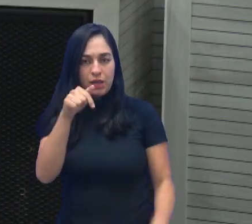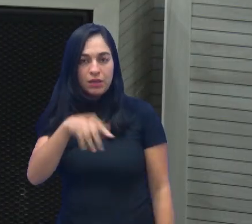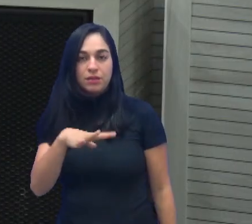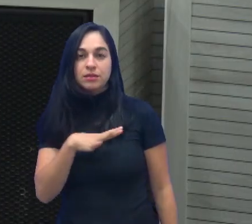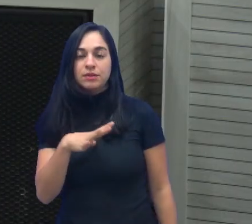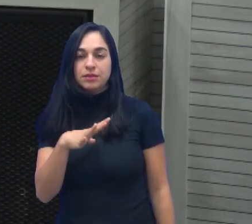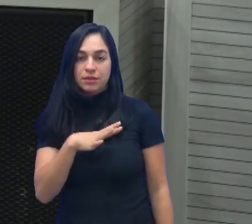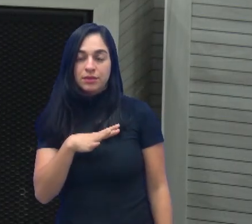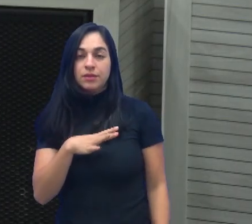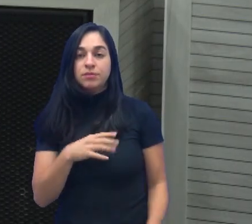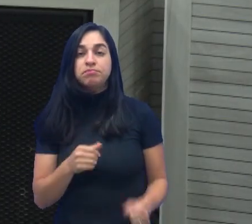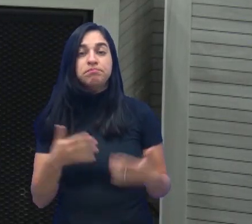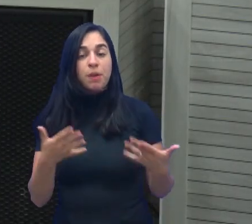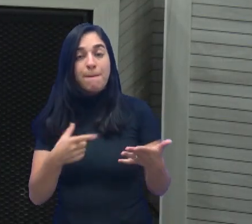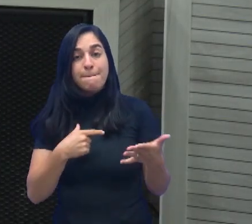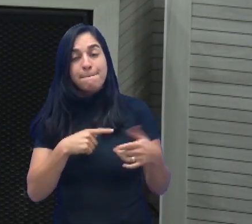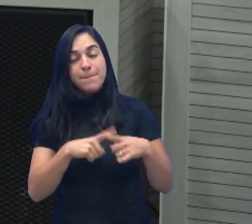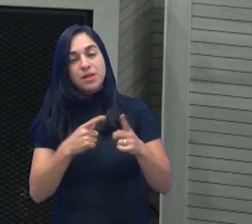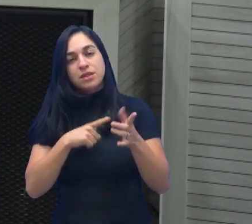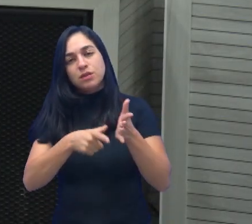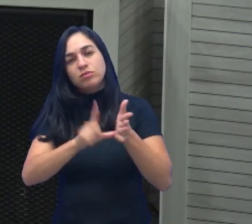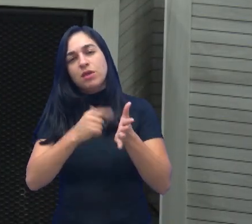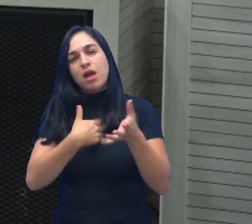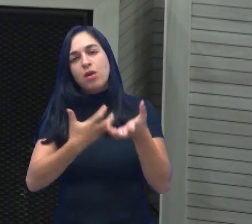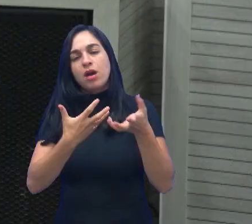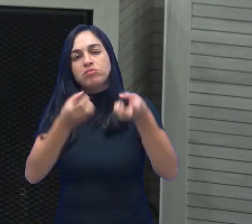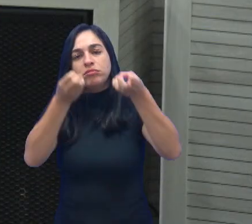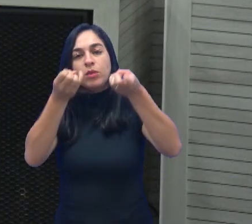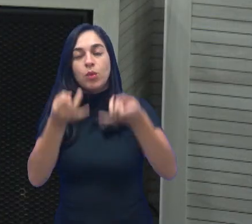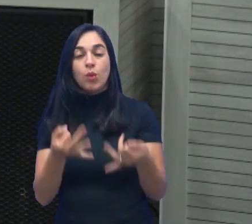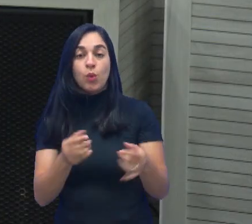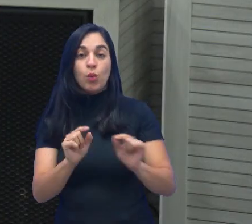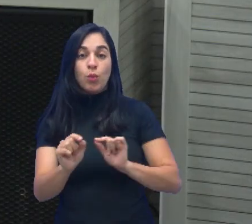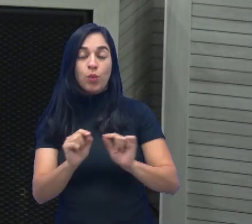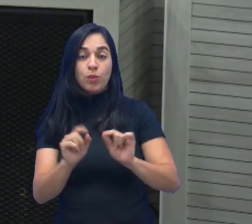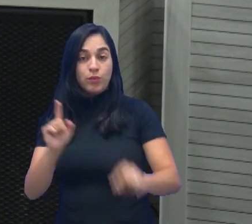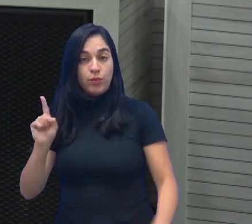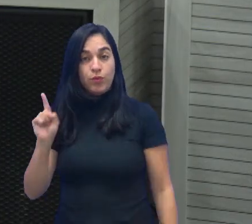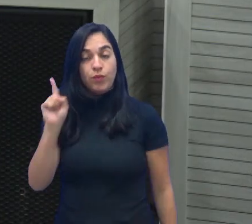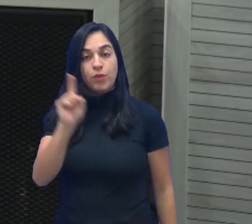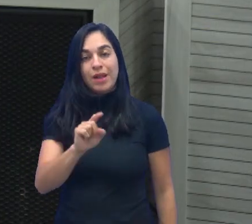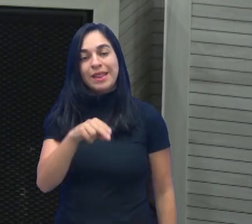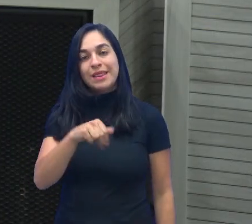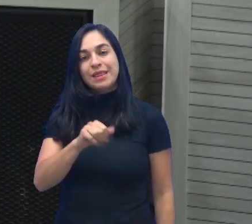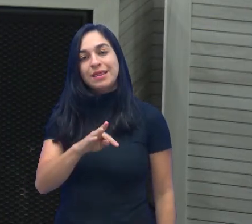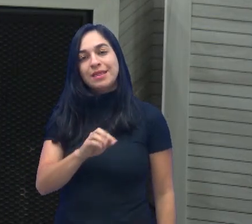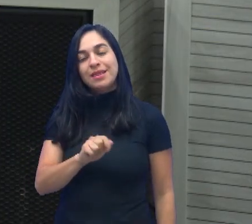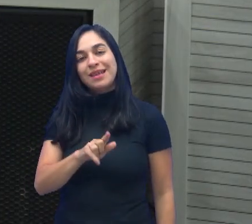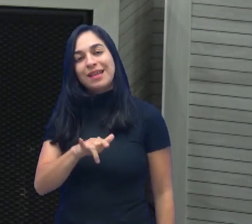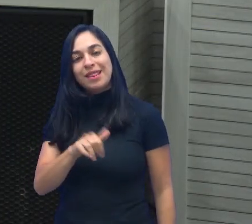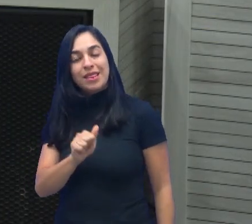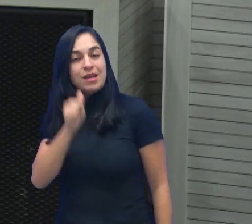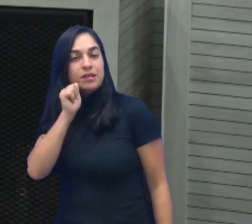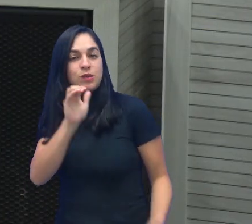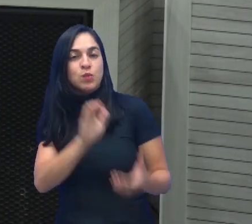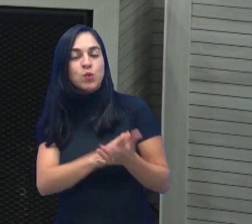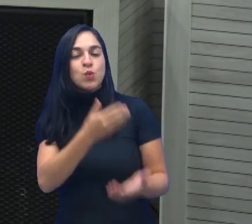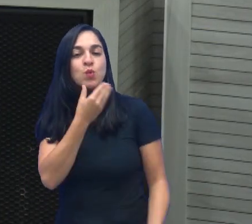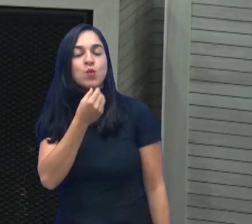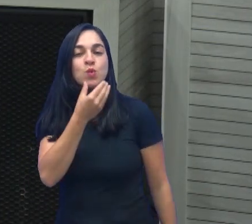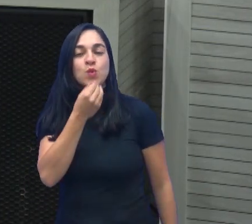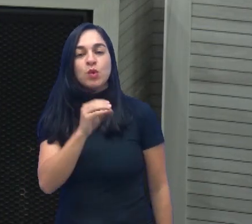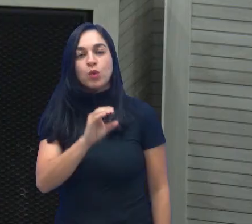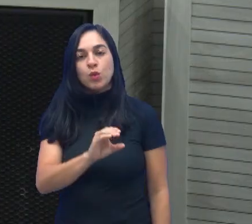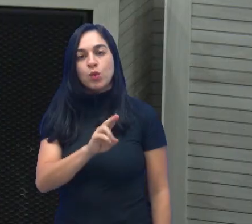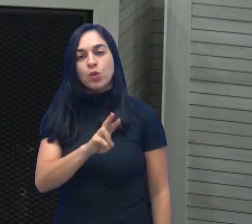Mas antes de falar disso, eu quero destacar aqui que está aqui presente a Natália, que é a esposa do Cursino, a Lívia, que é